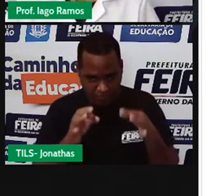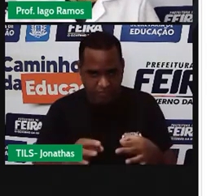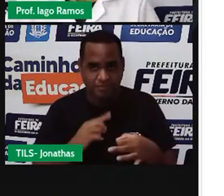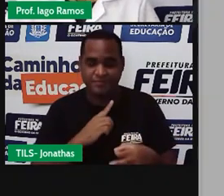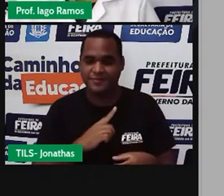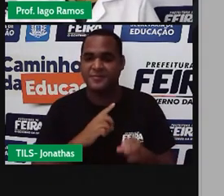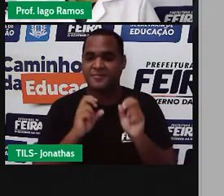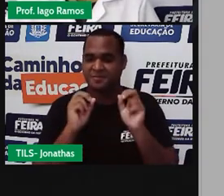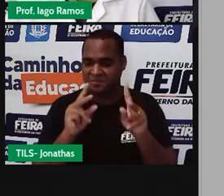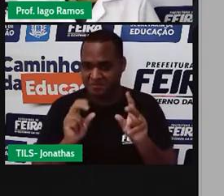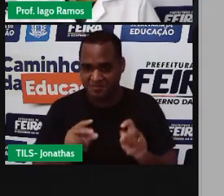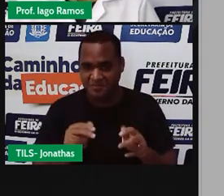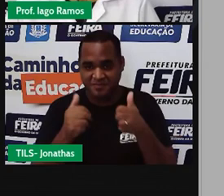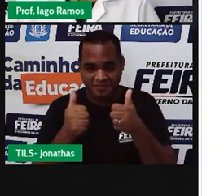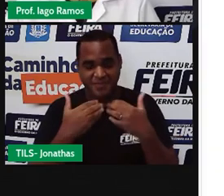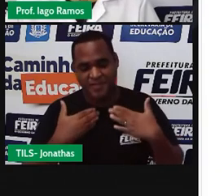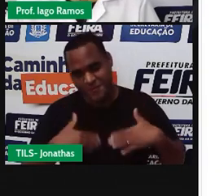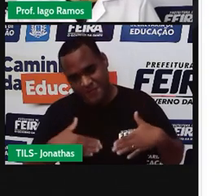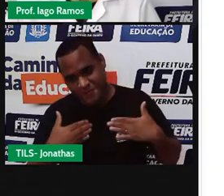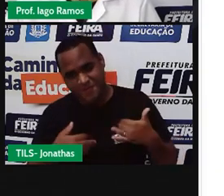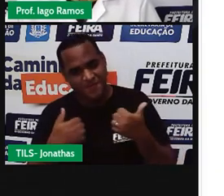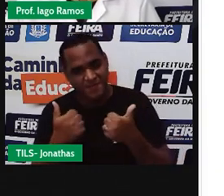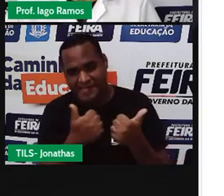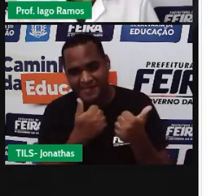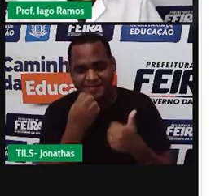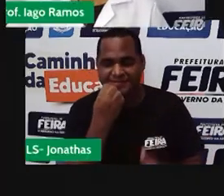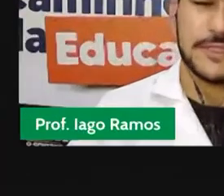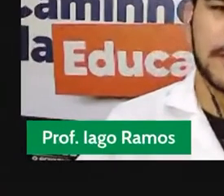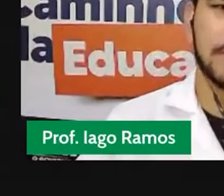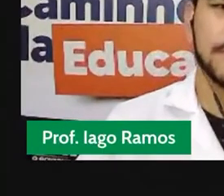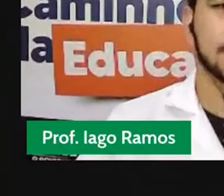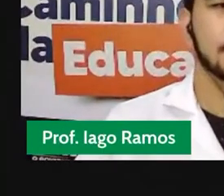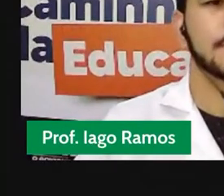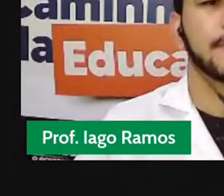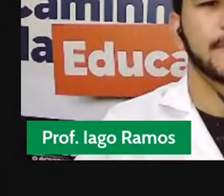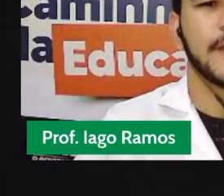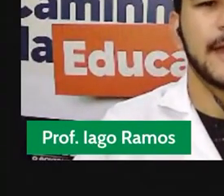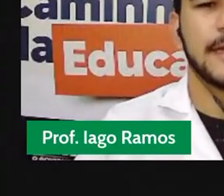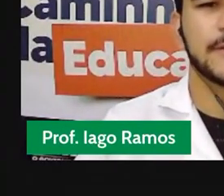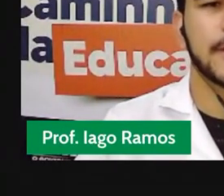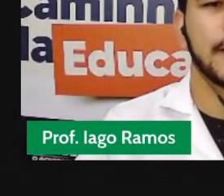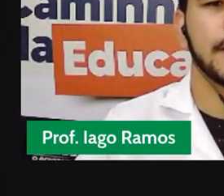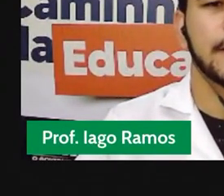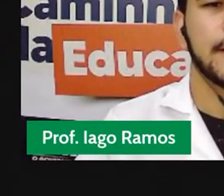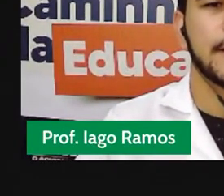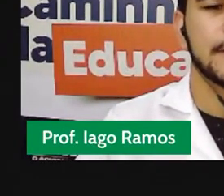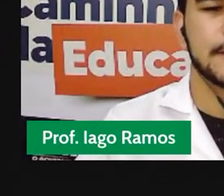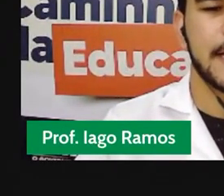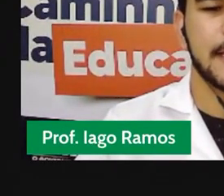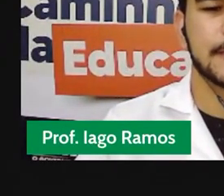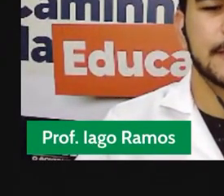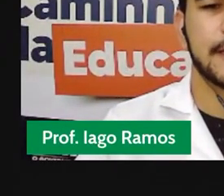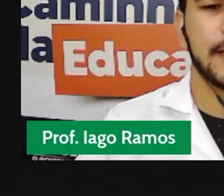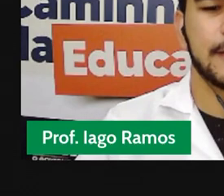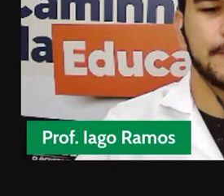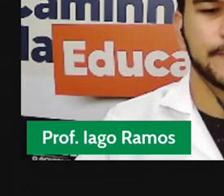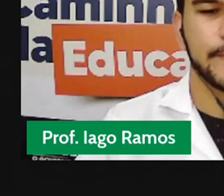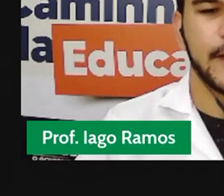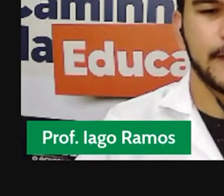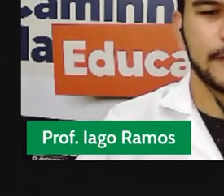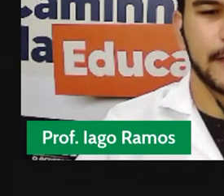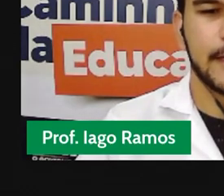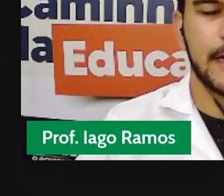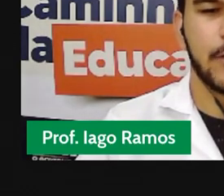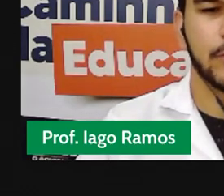beleza tranquilo bacana Ball então é isso aí sai essa